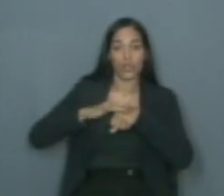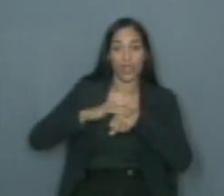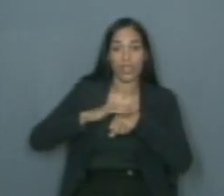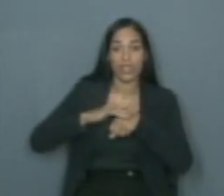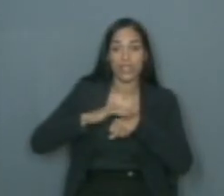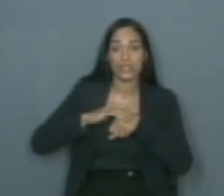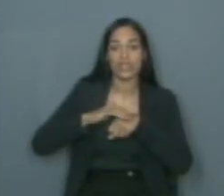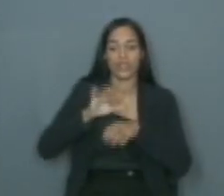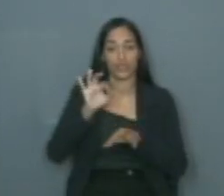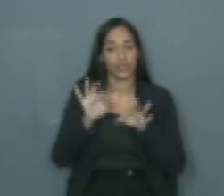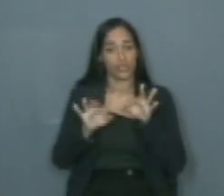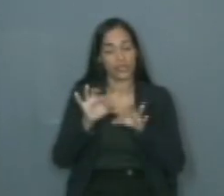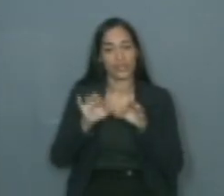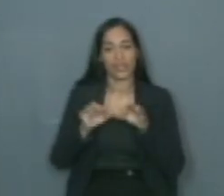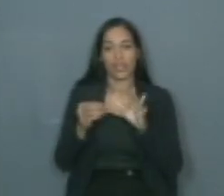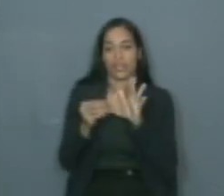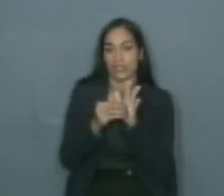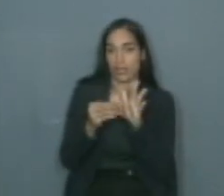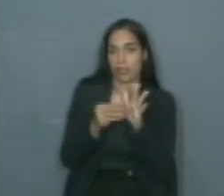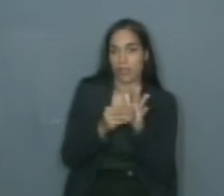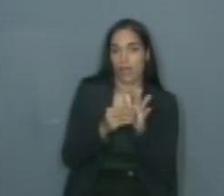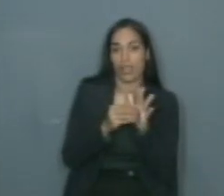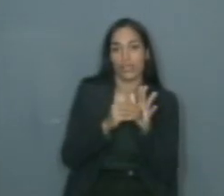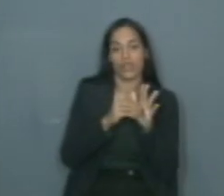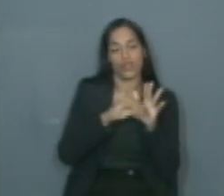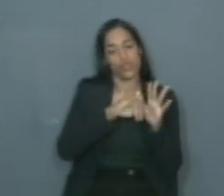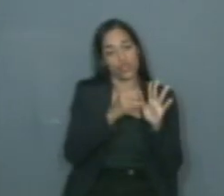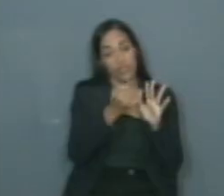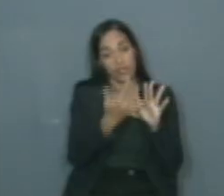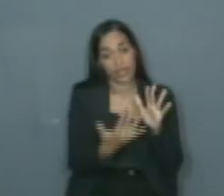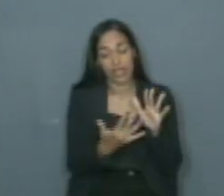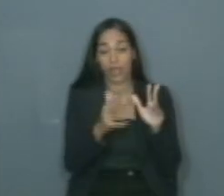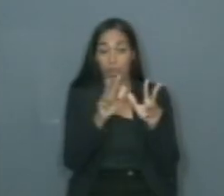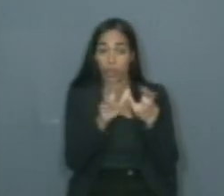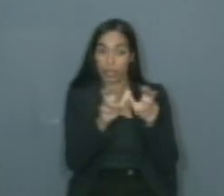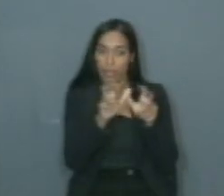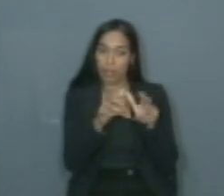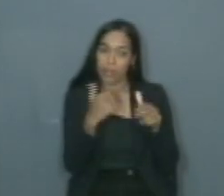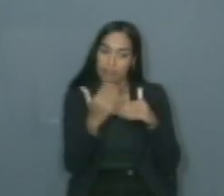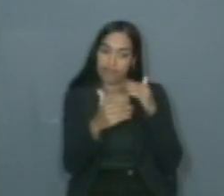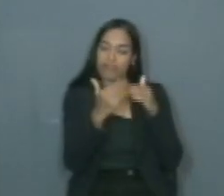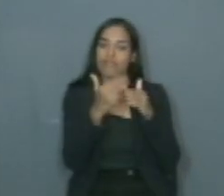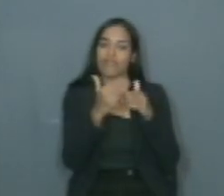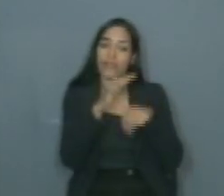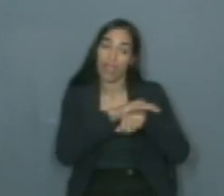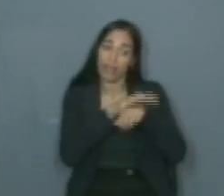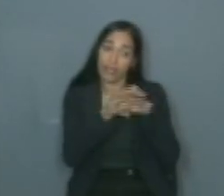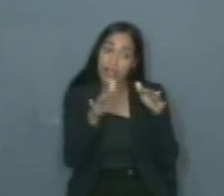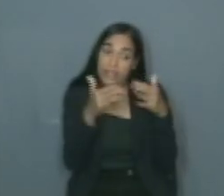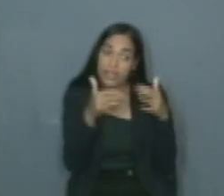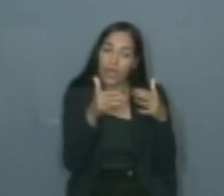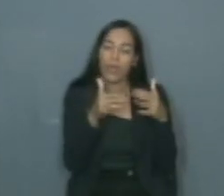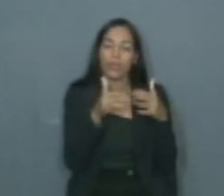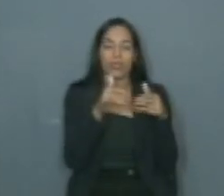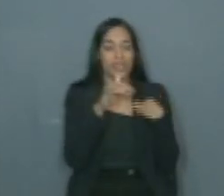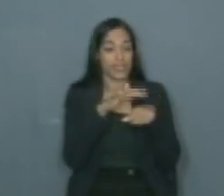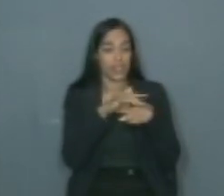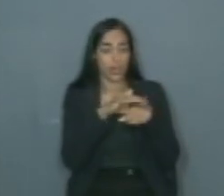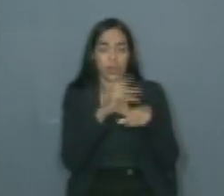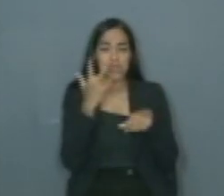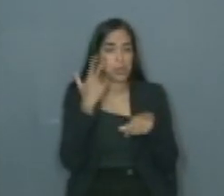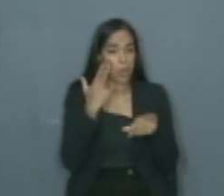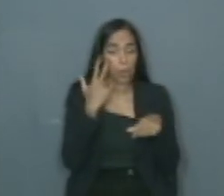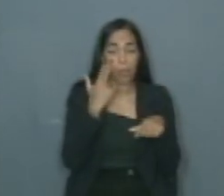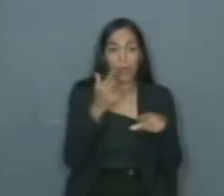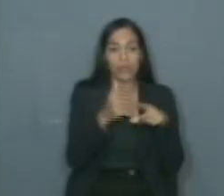faltas justificadas ao trabalho. Então, é um tema que está cada vez evoluindo e chamando a atenção para essa doença tão comum e tão silenciosa que às vezes